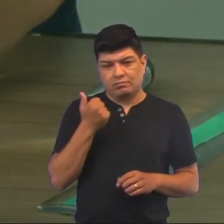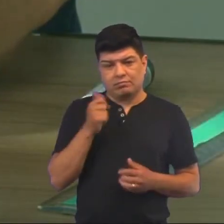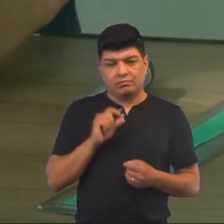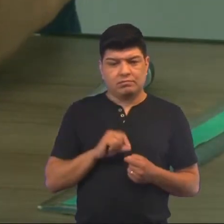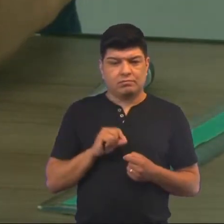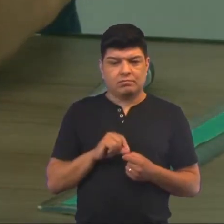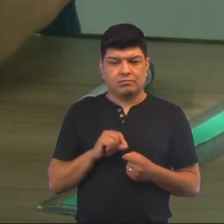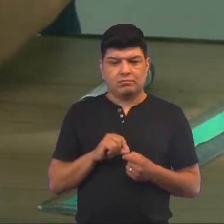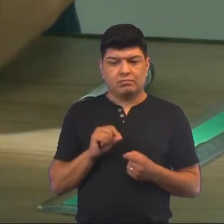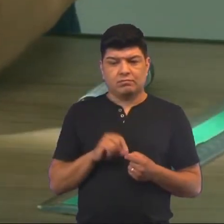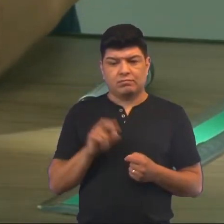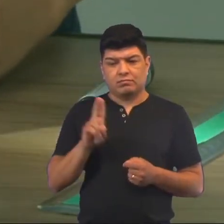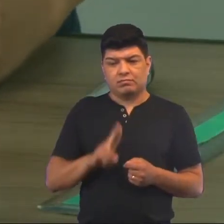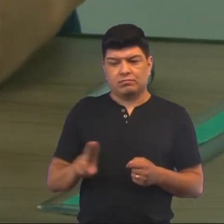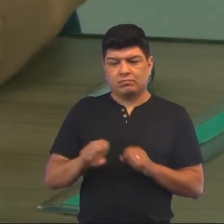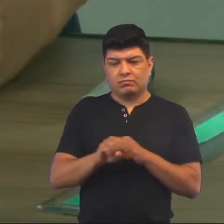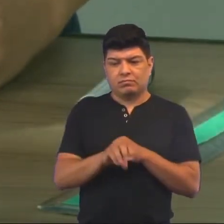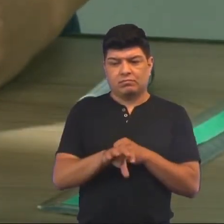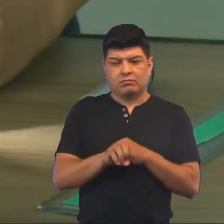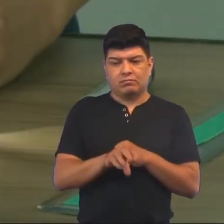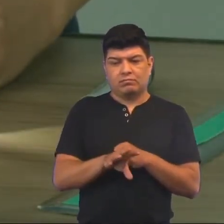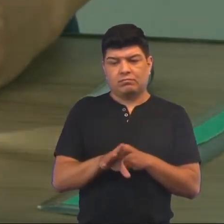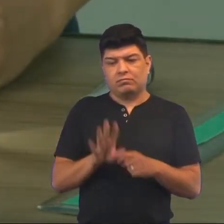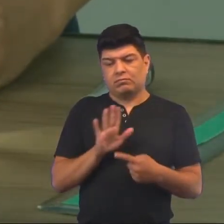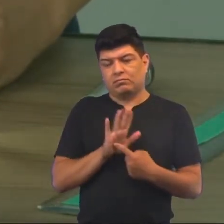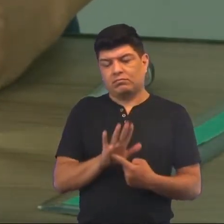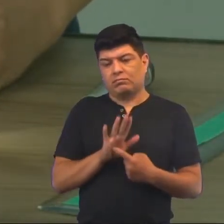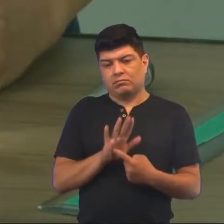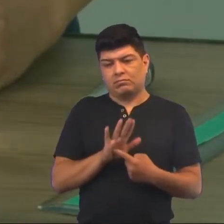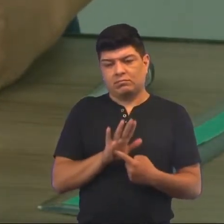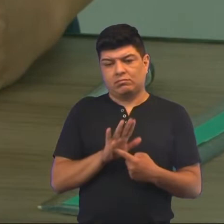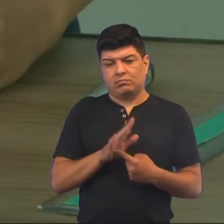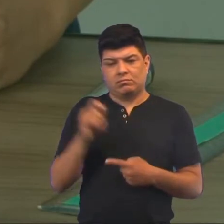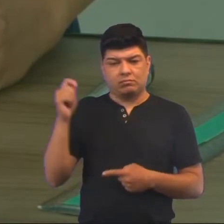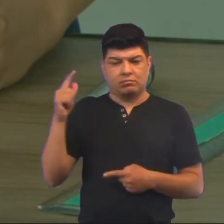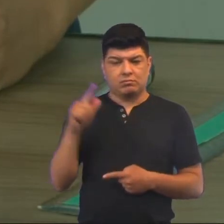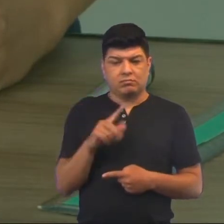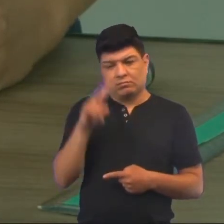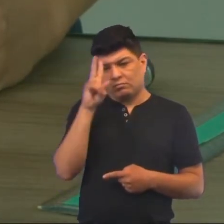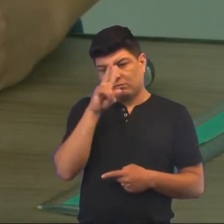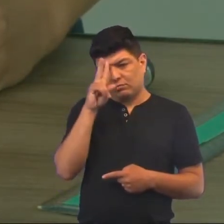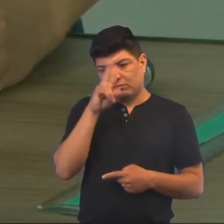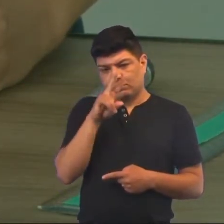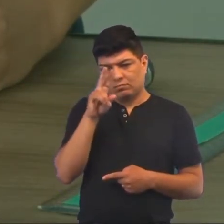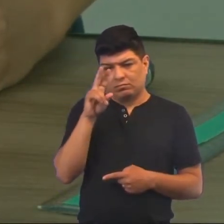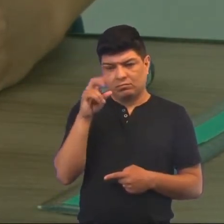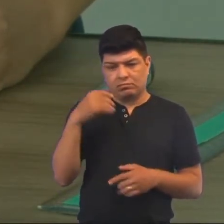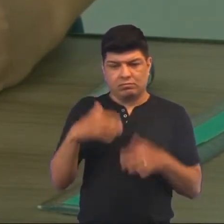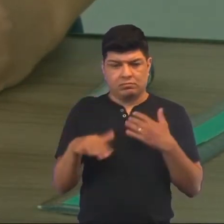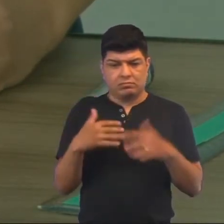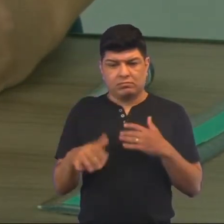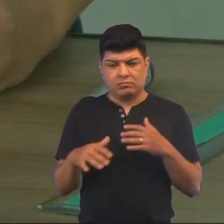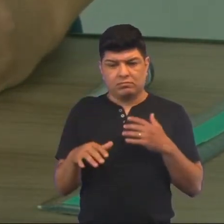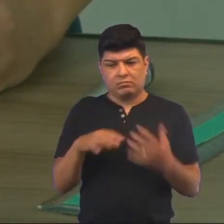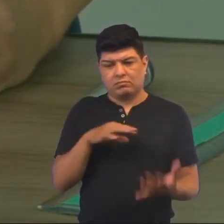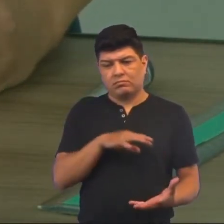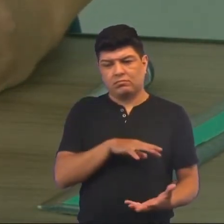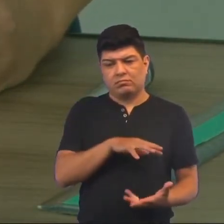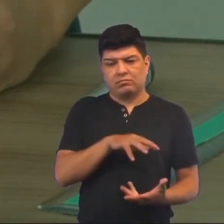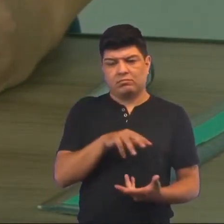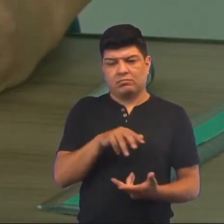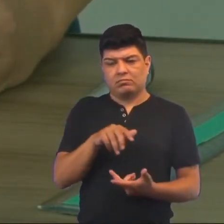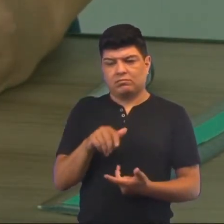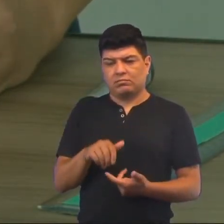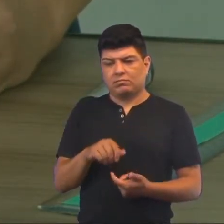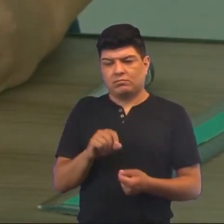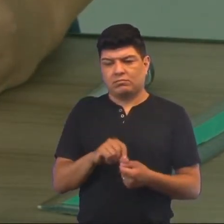fiz. Estou usando uma lanterna para representar o sol aqui, ó. Lembrando que não é o sol que faz esse movimento, é a terra, né?